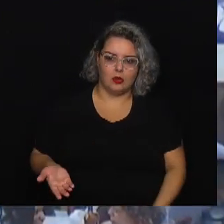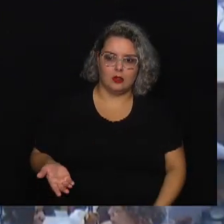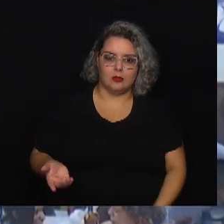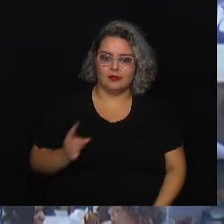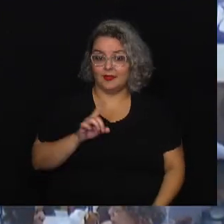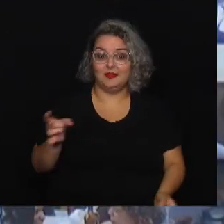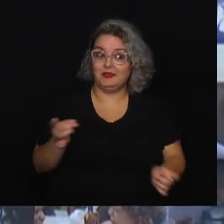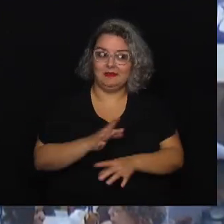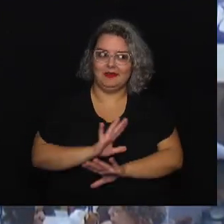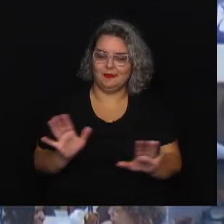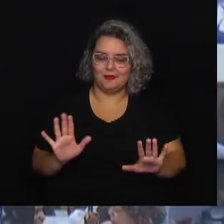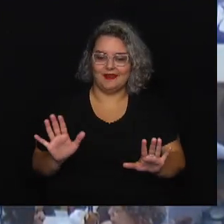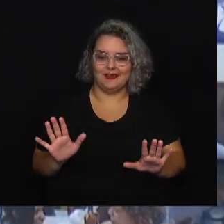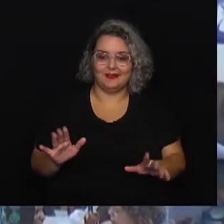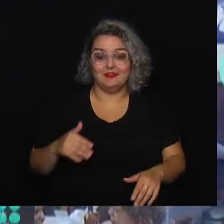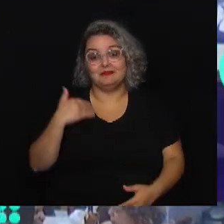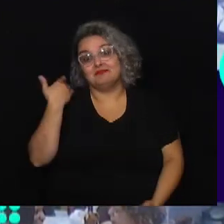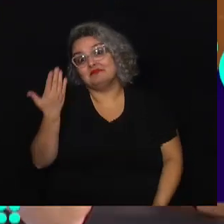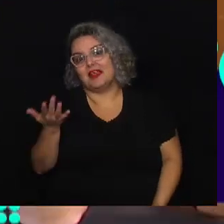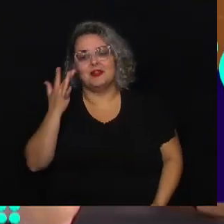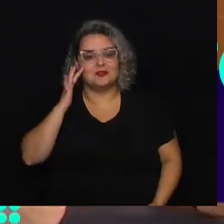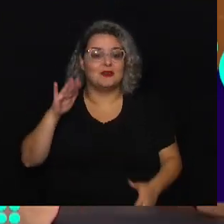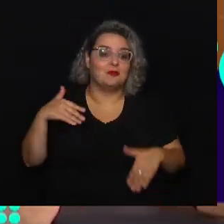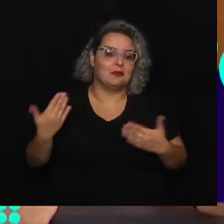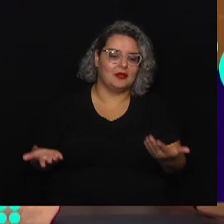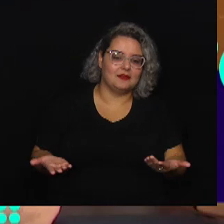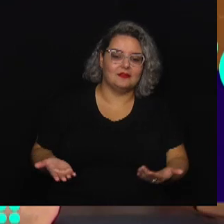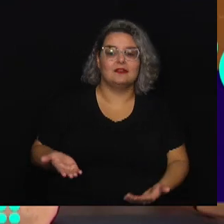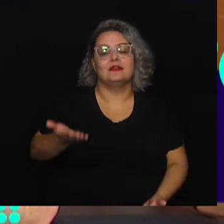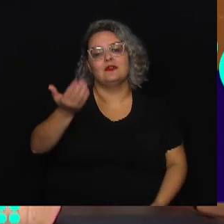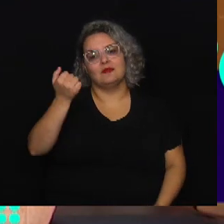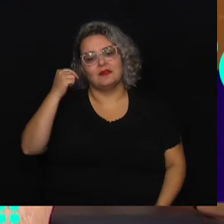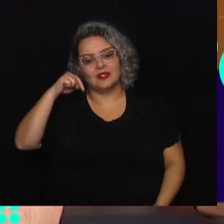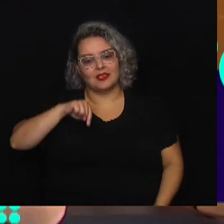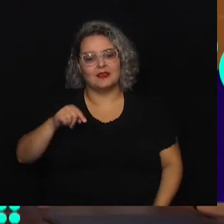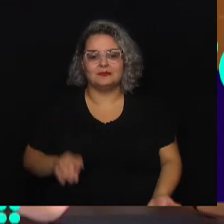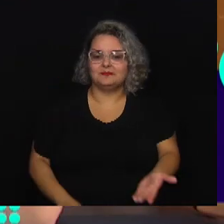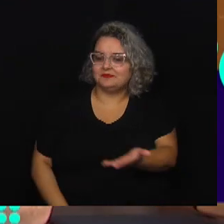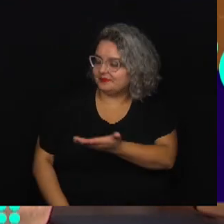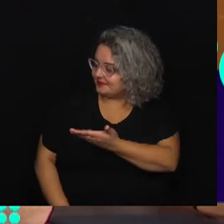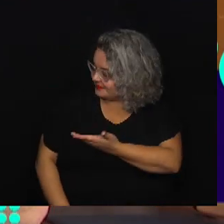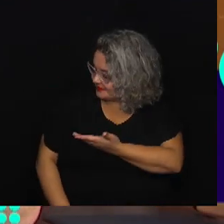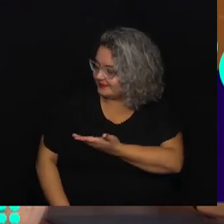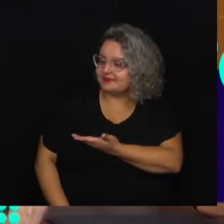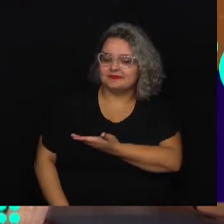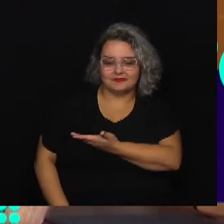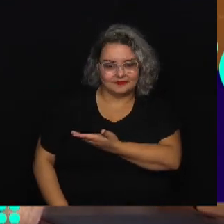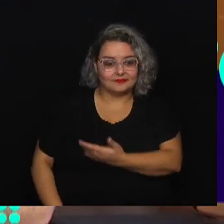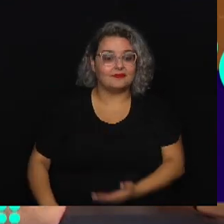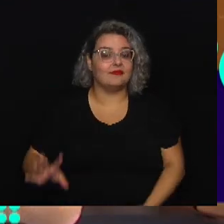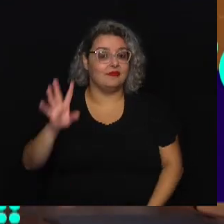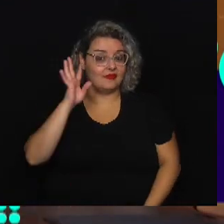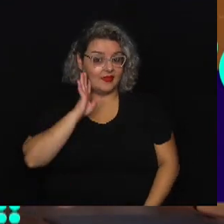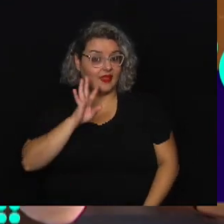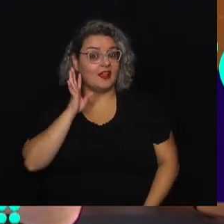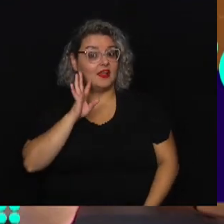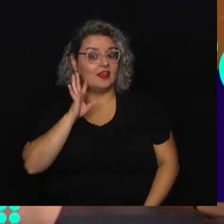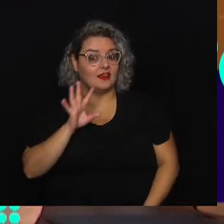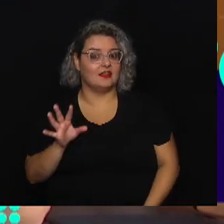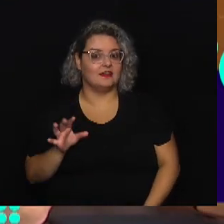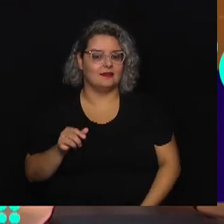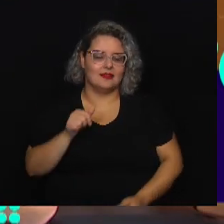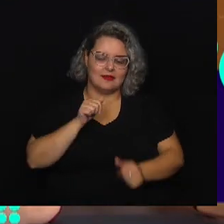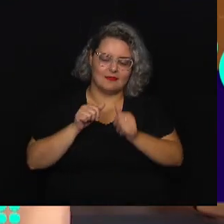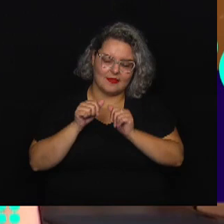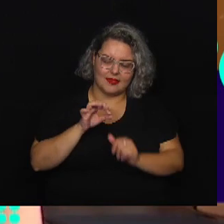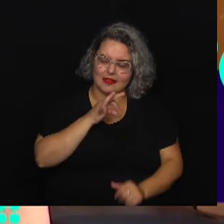mais, até sei lá quando, né? Então, venham aqui no Macaxeira, é muito legal, além de você ter uma bebidinha de primeira,